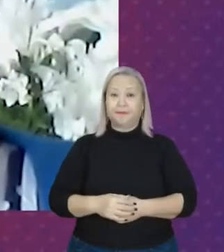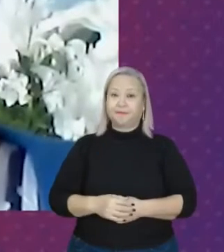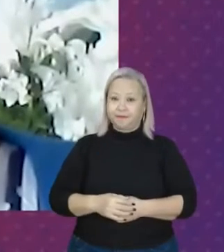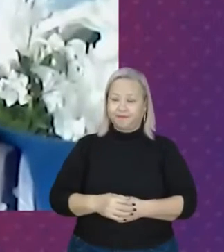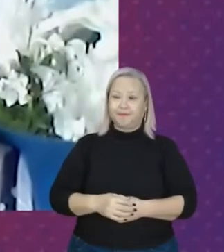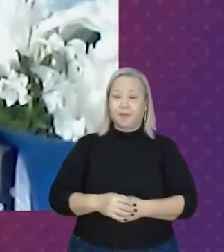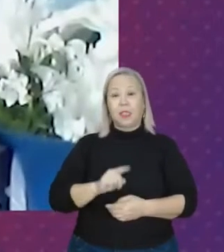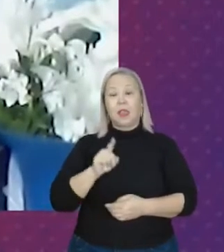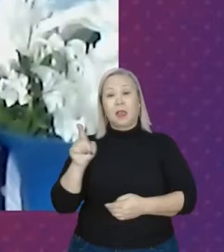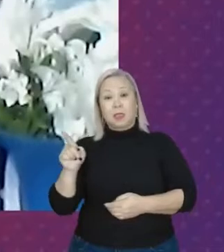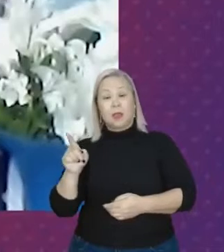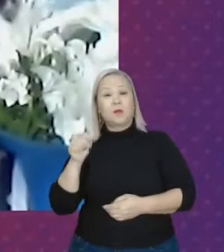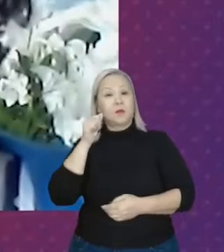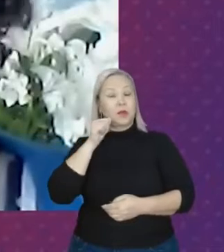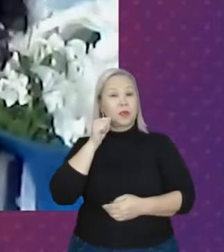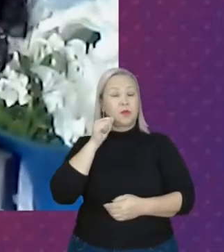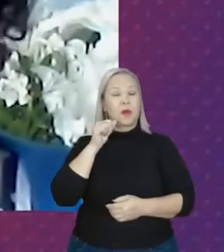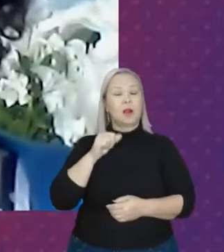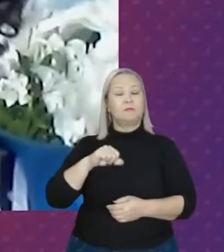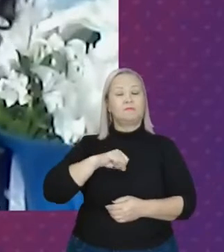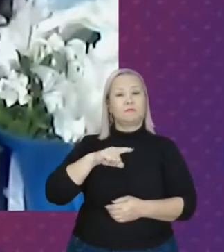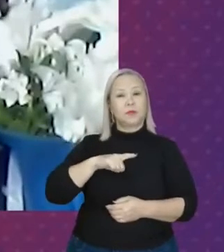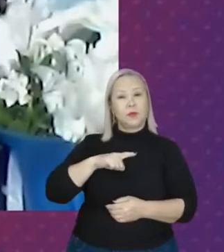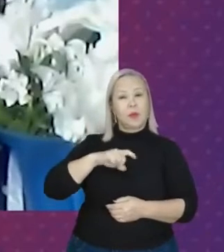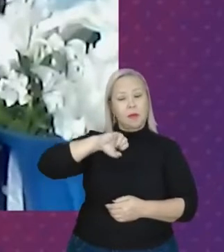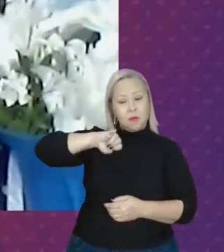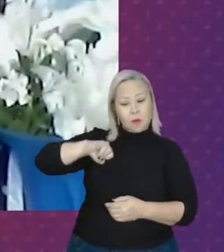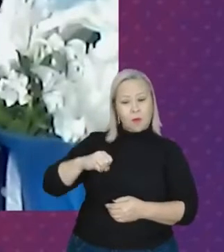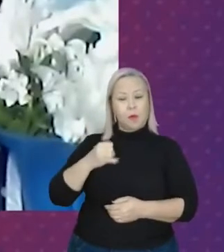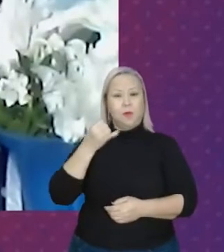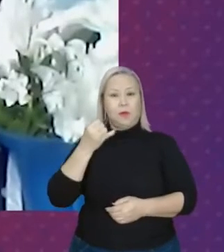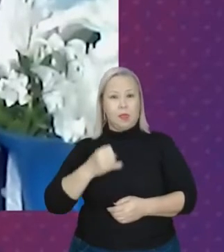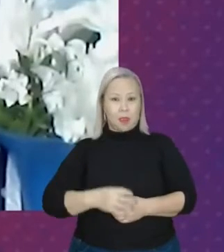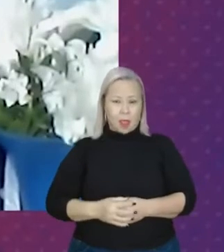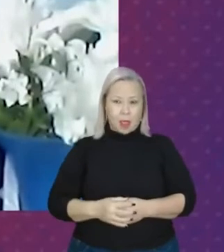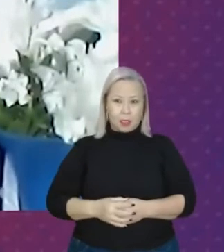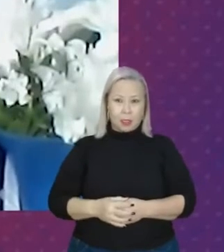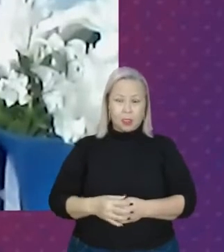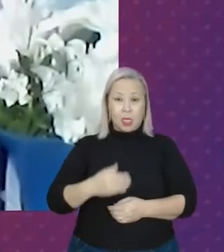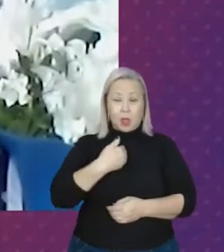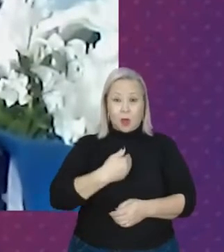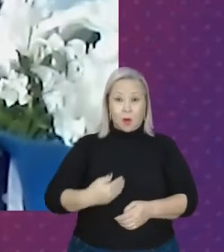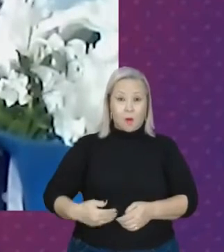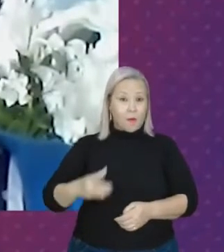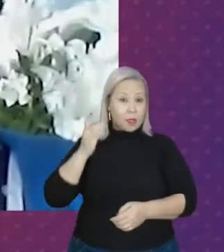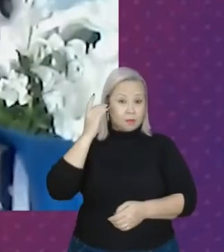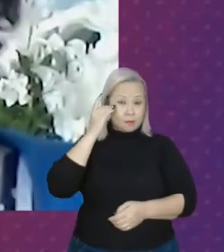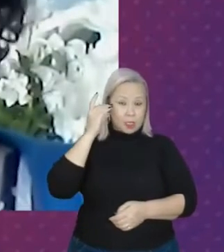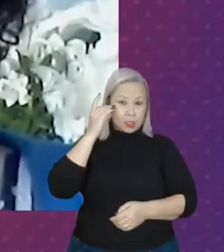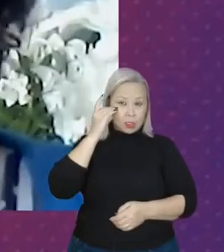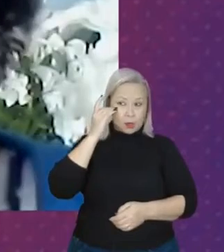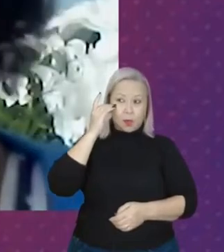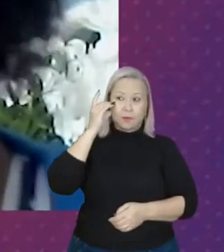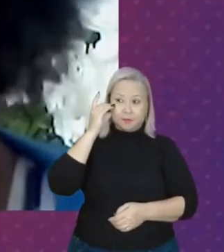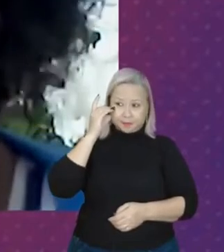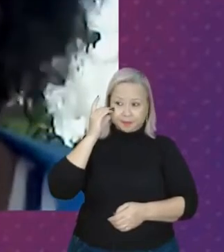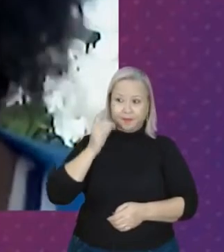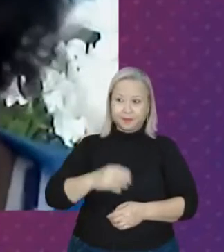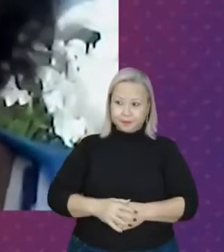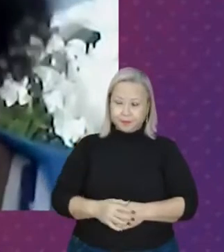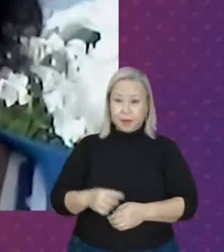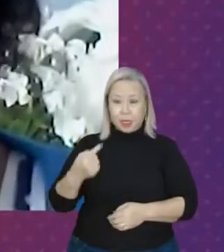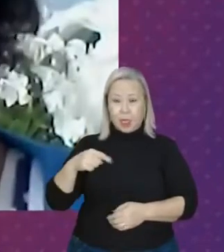elas tiveram a oportunidade de, no governo da Dilma, né, eu